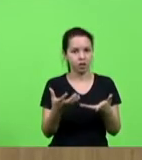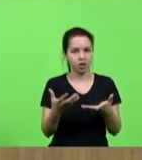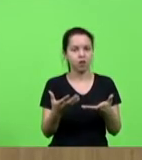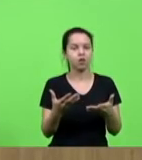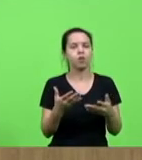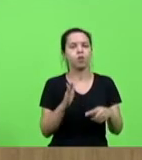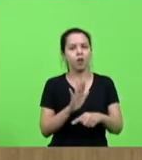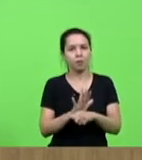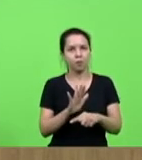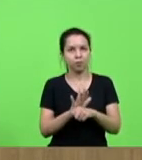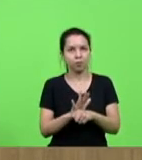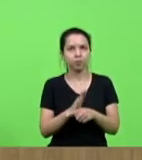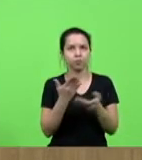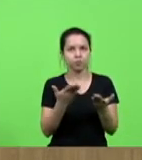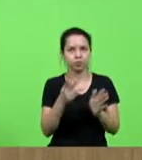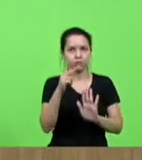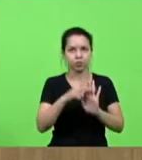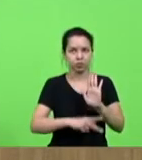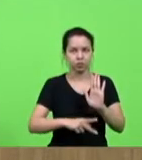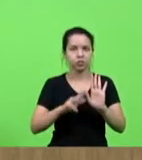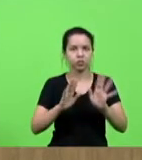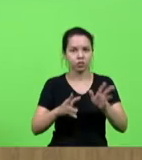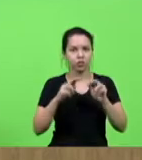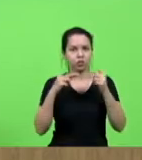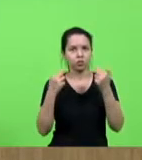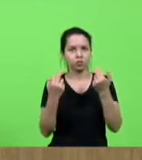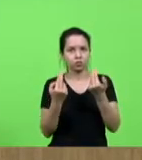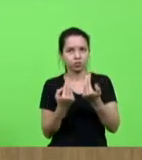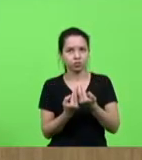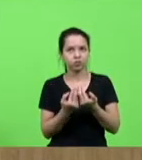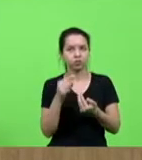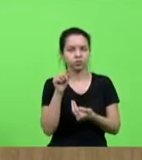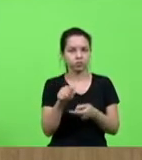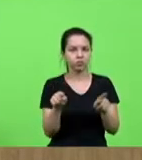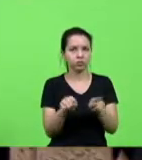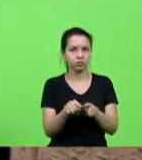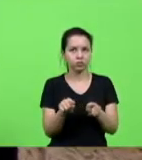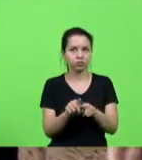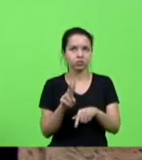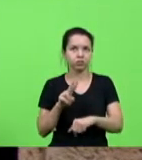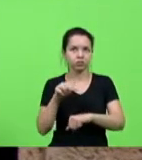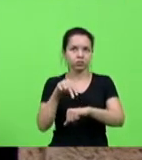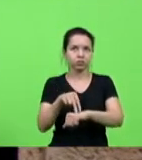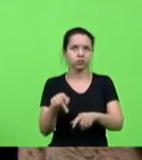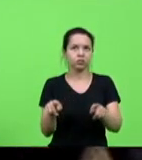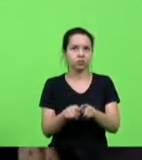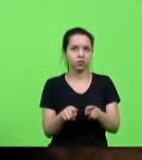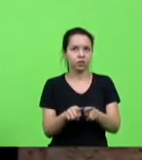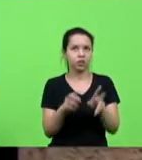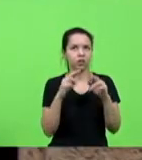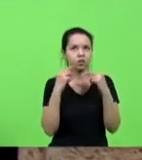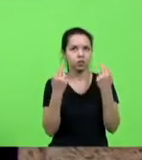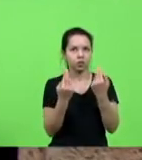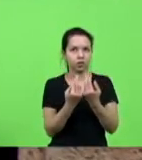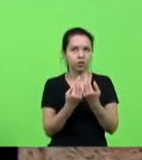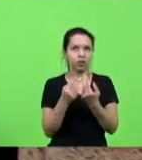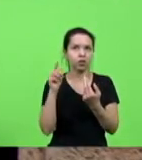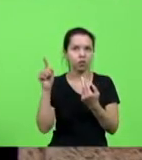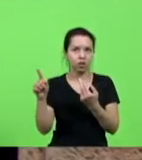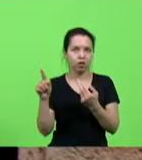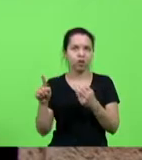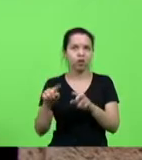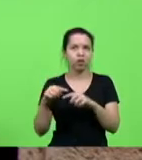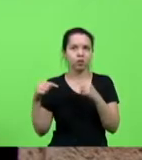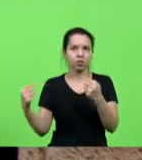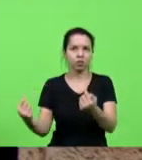esse projeto. Nós estivemos numa reunião, Vossa Excelência, inclusive, estava presente, senhor presidente. Tivemos uma reunião lá na Agronômica, com a bancada do